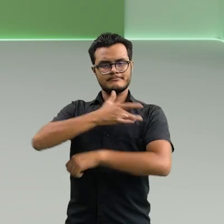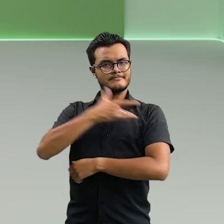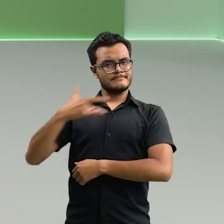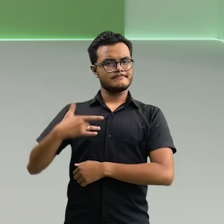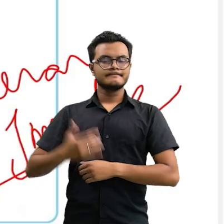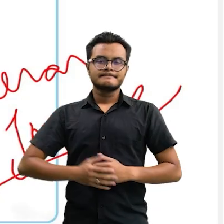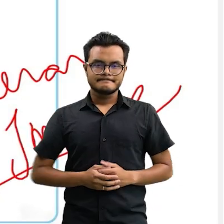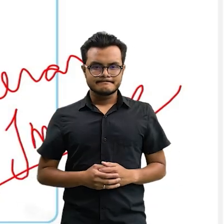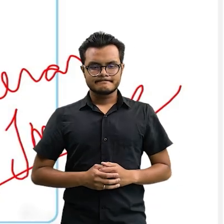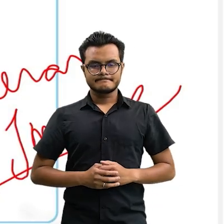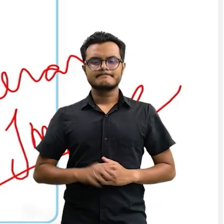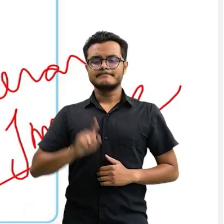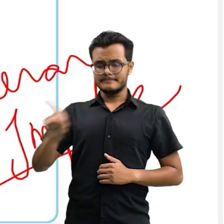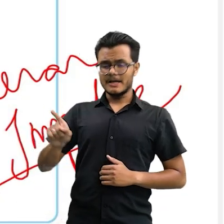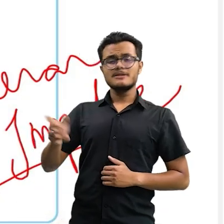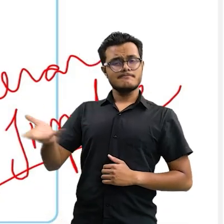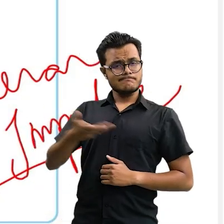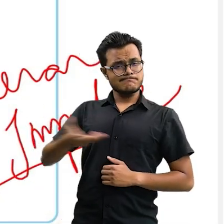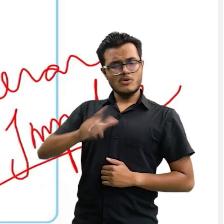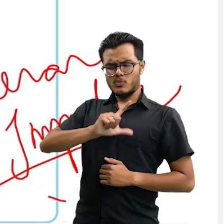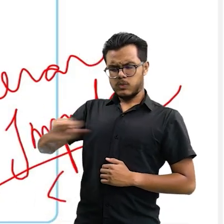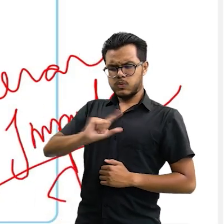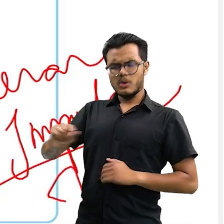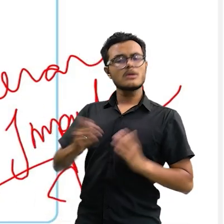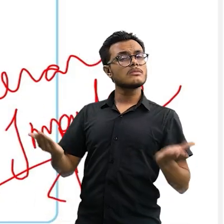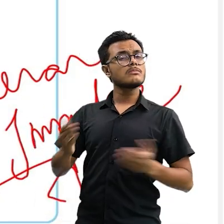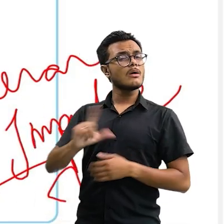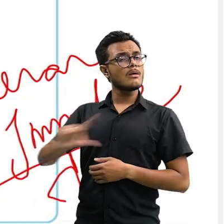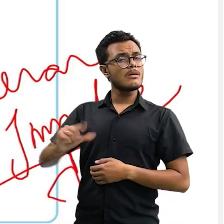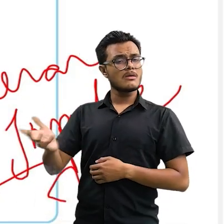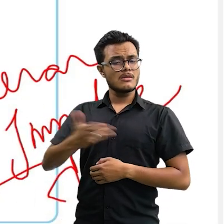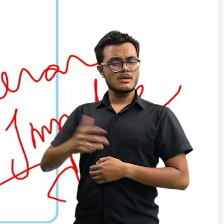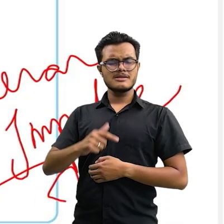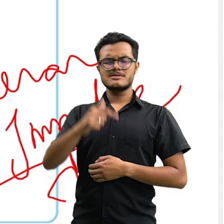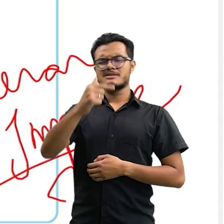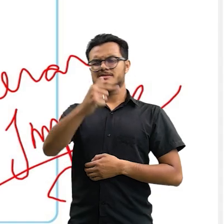ele acelera o impulso a uma velocidade de